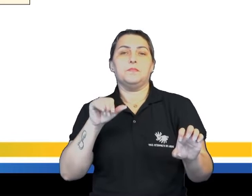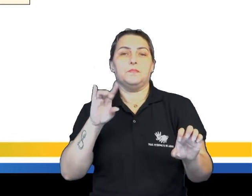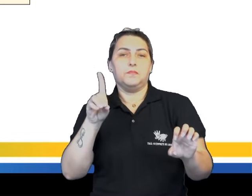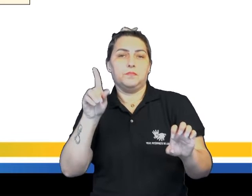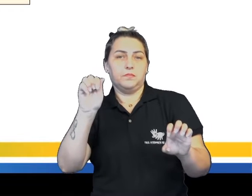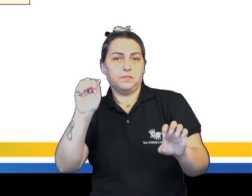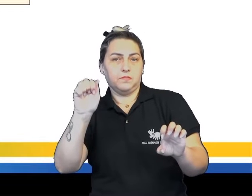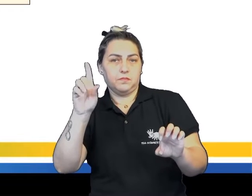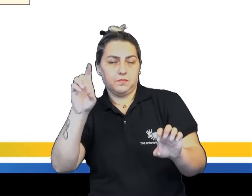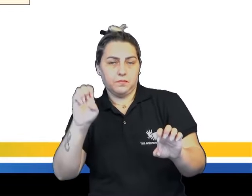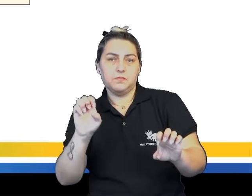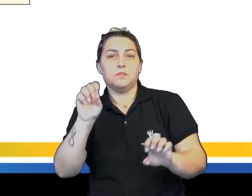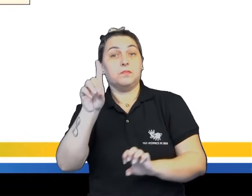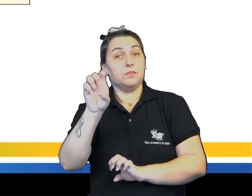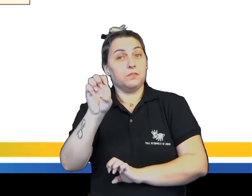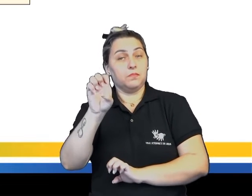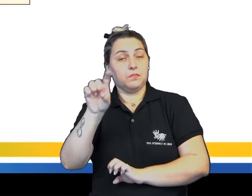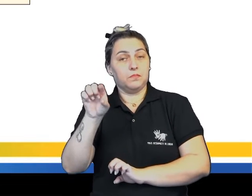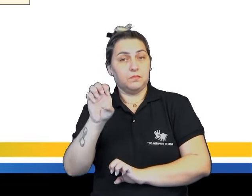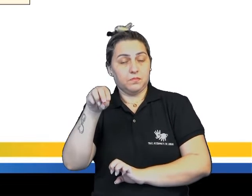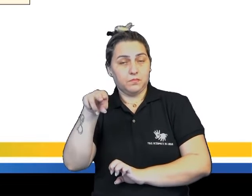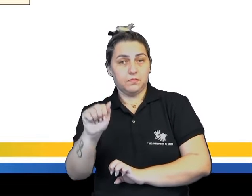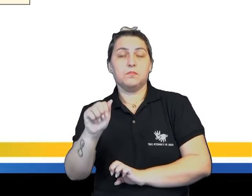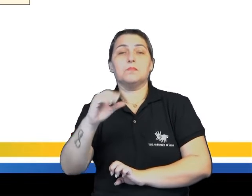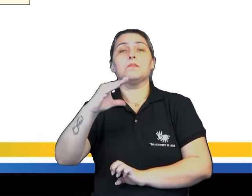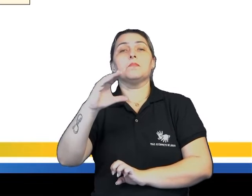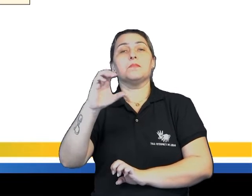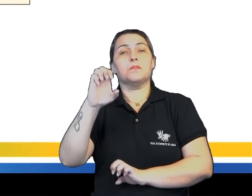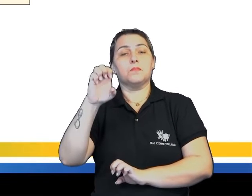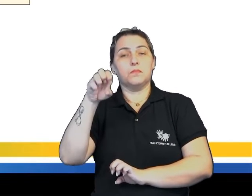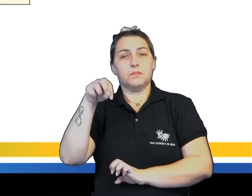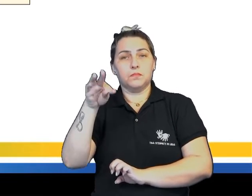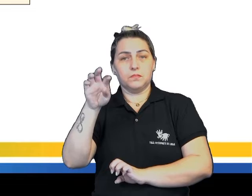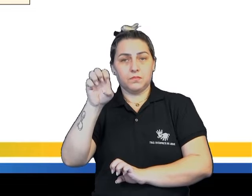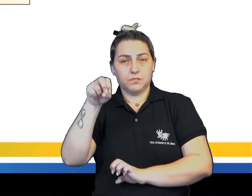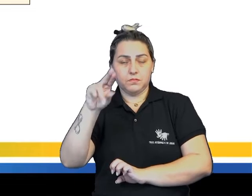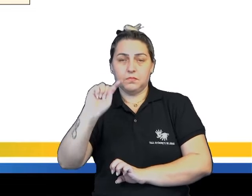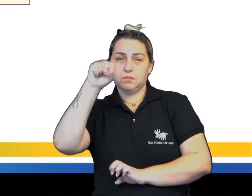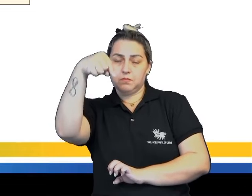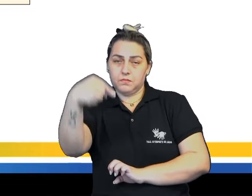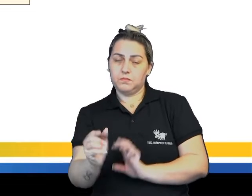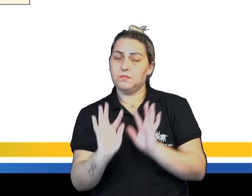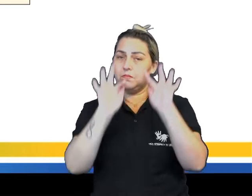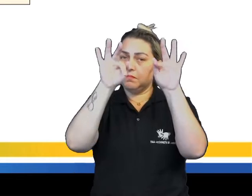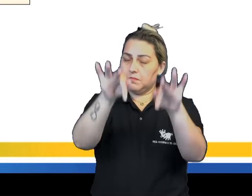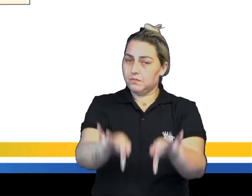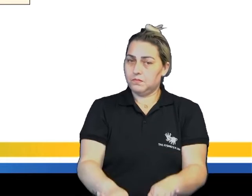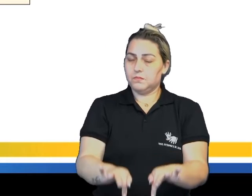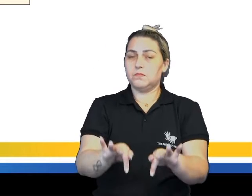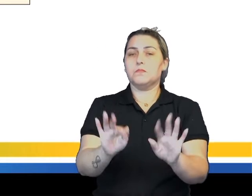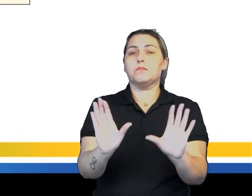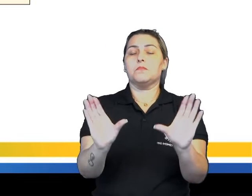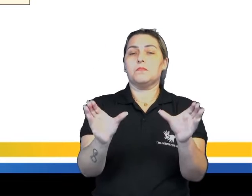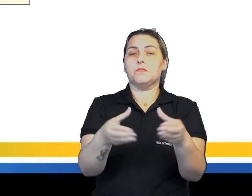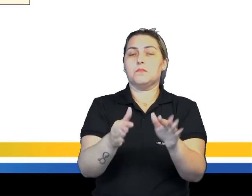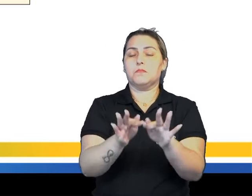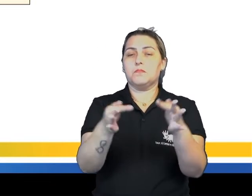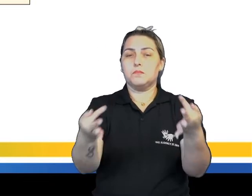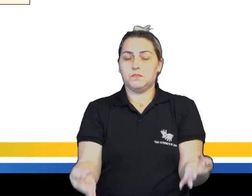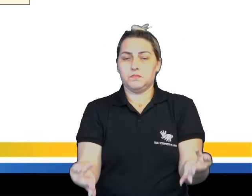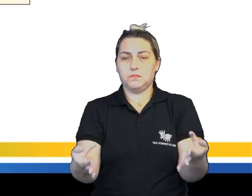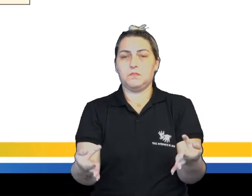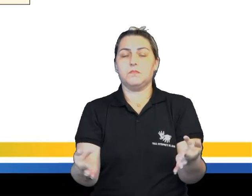unidade, dezena, centena, e depois encerramos aí a classe das unidades simples e vamos